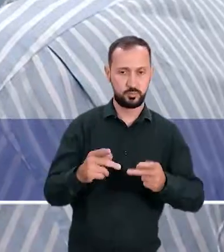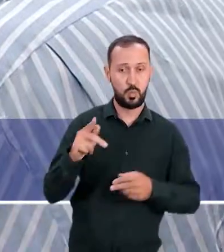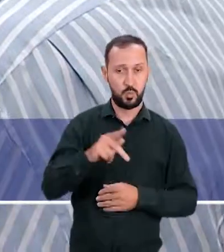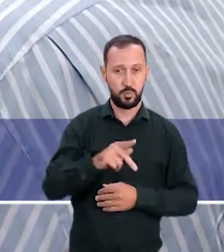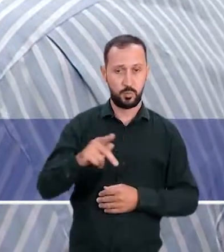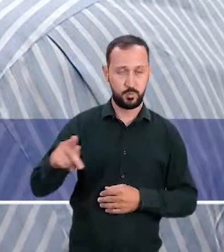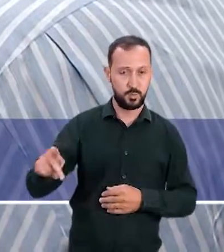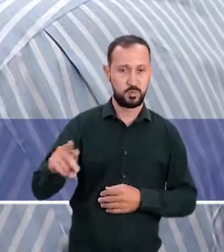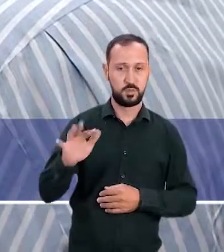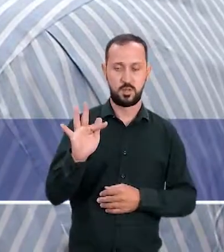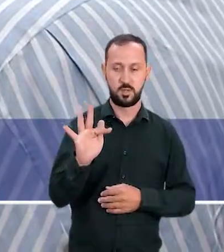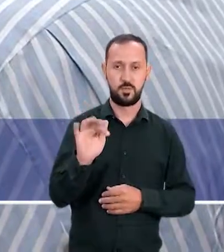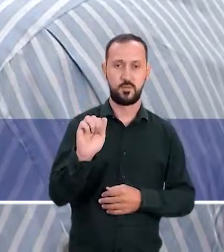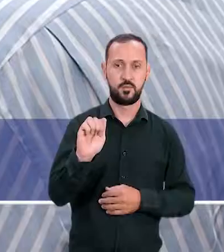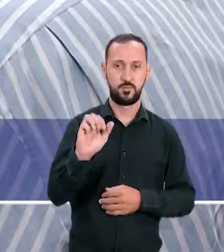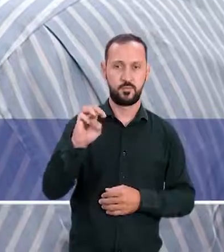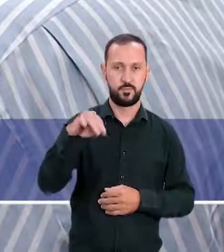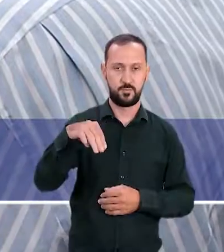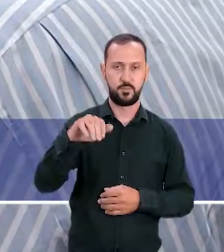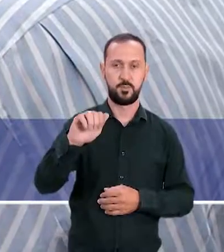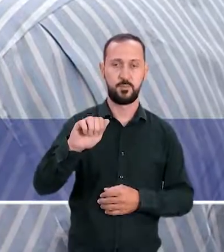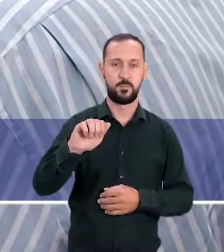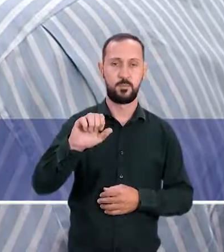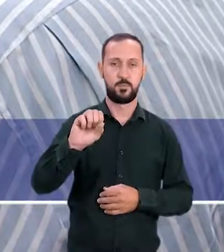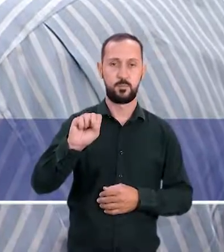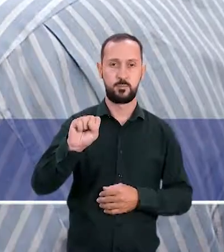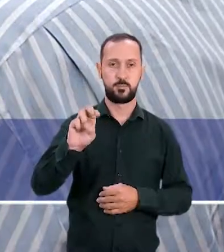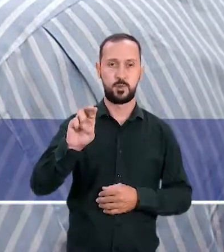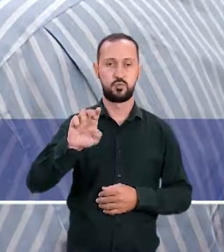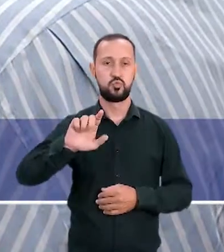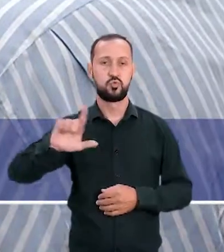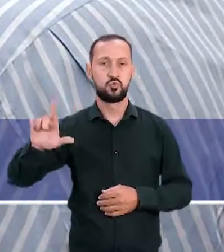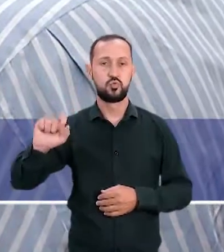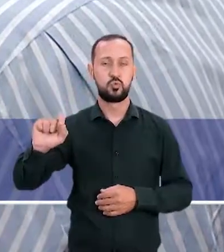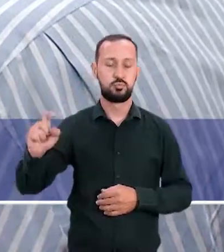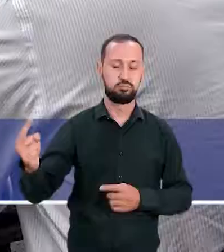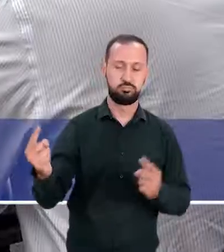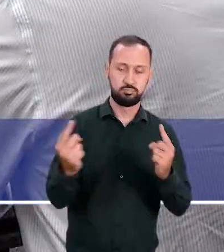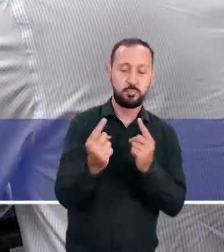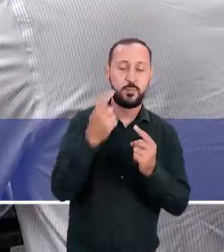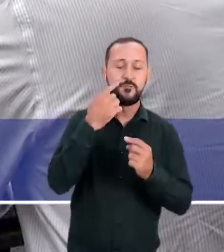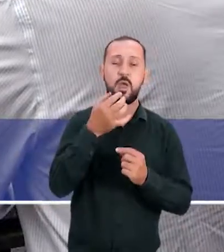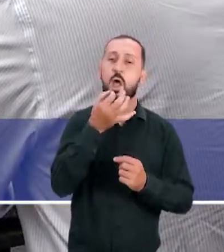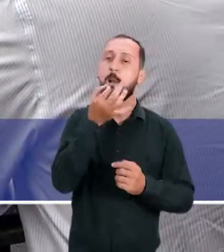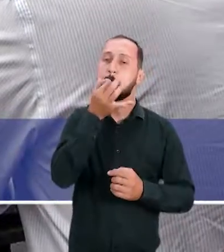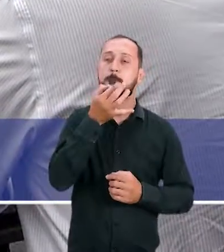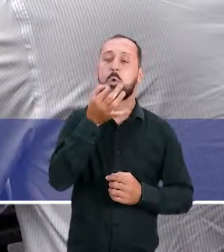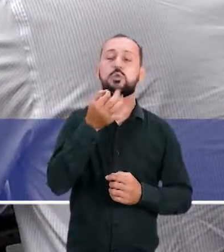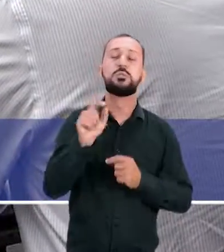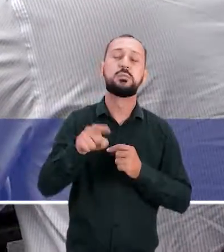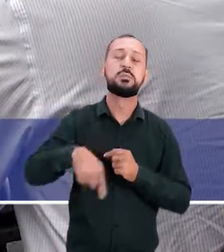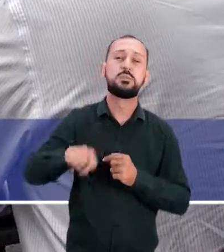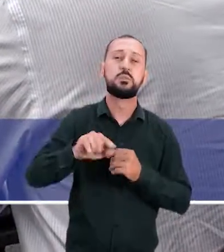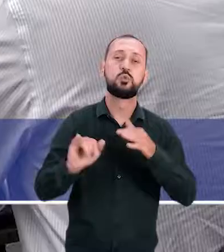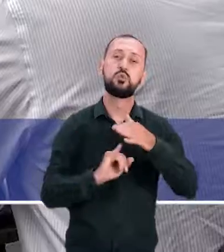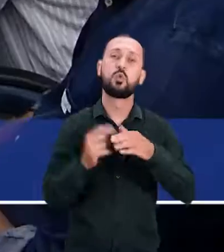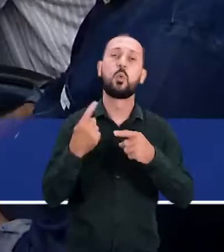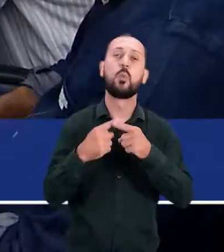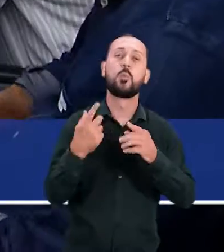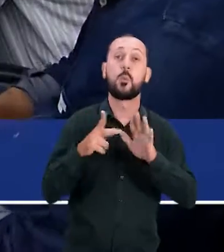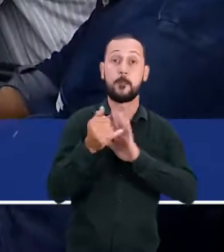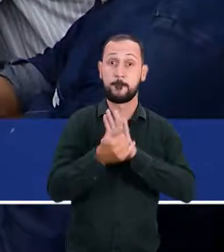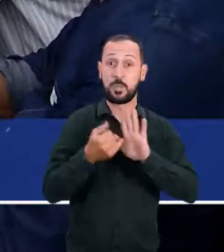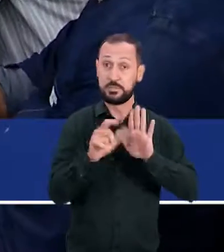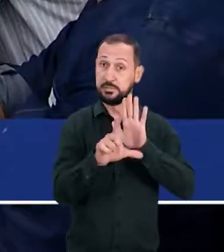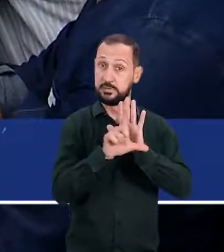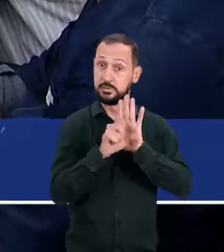recebeu o presidente da Federação de Agricultura e Pecuária de Mato Grosso do Sul, FamaSul, para ouvir o posicionamento da instituição sobre